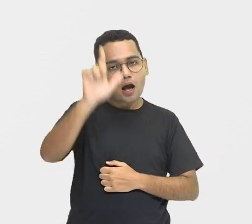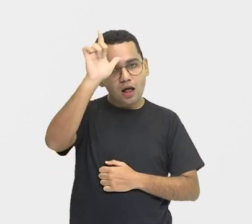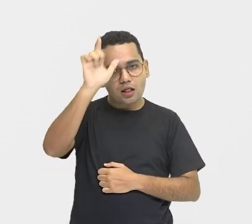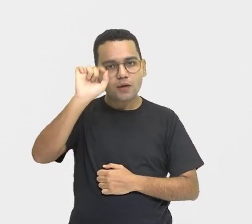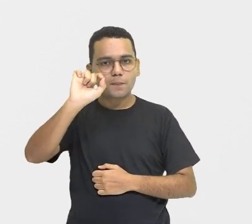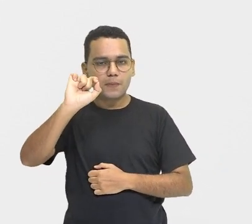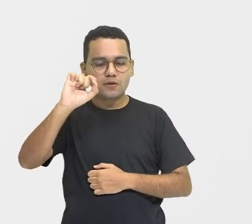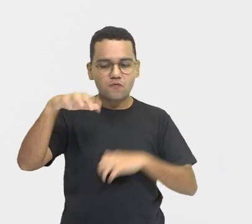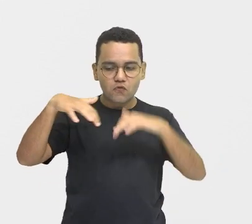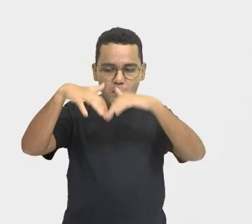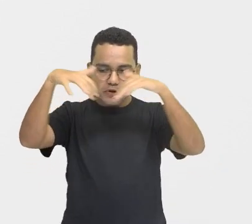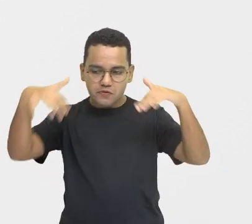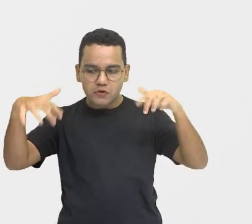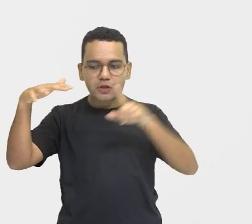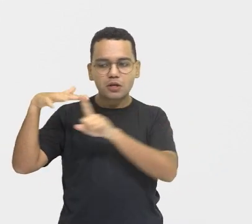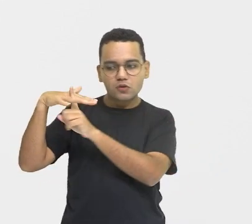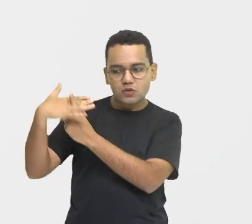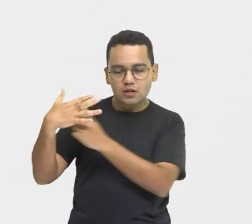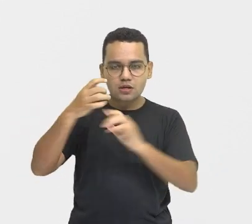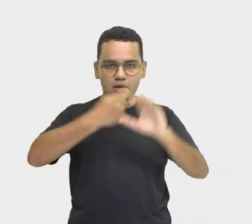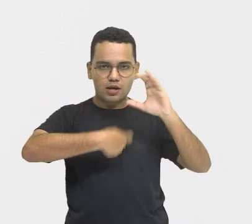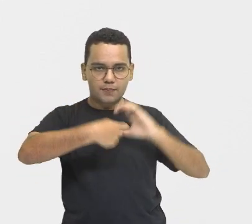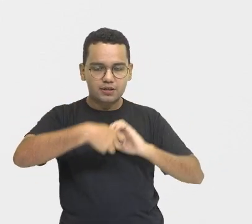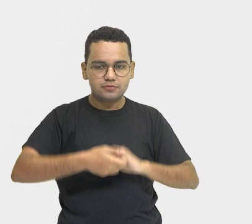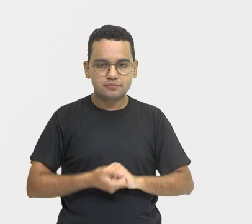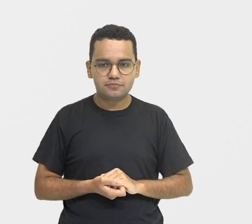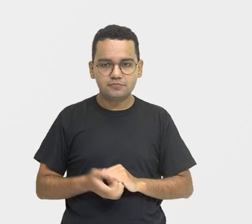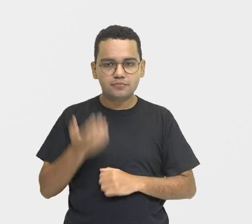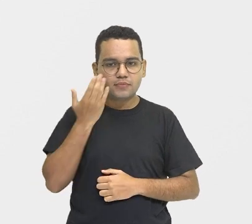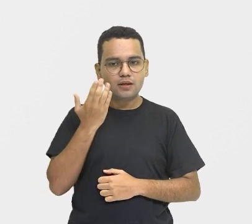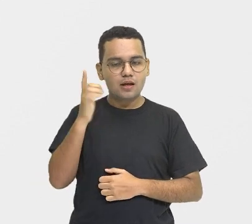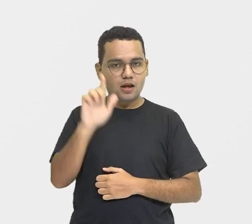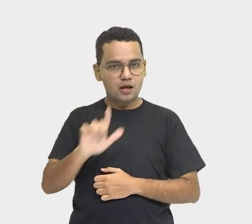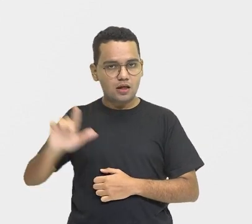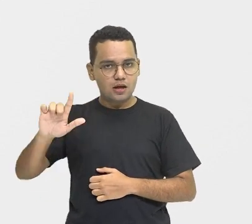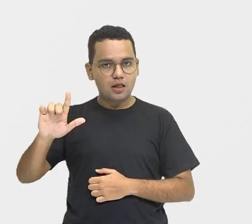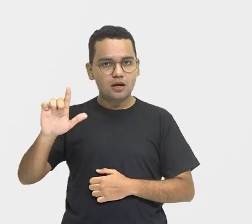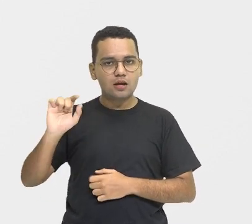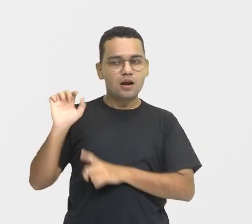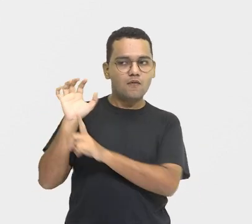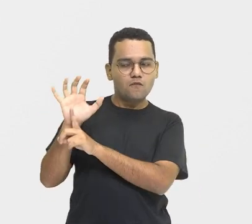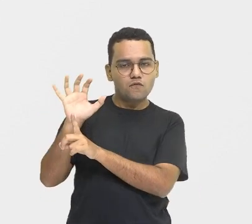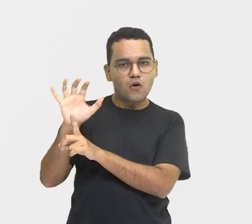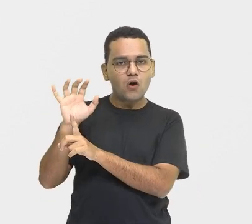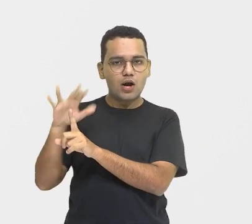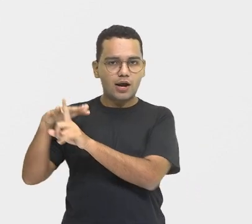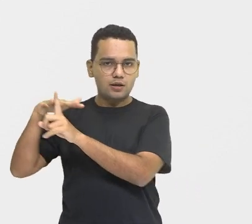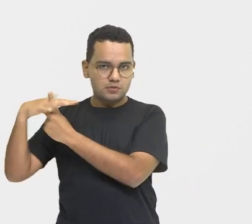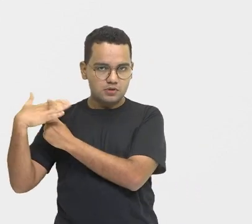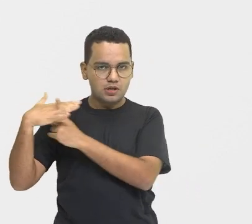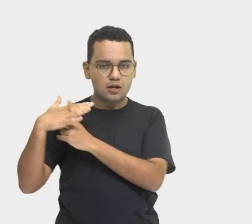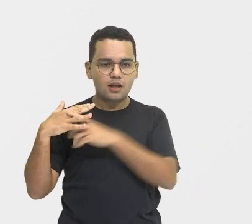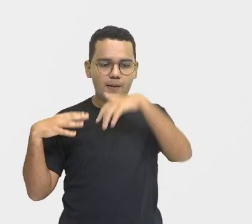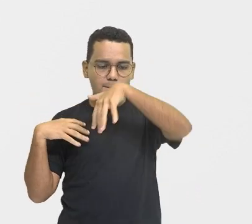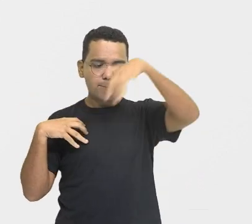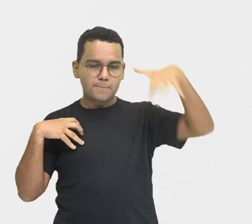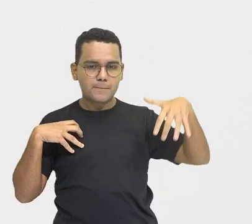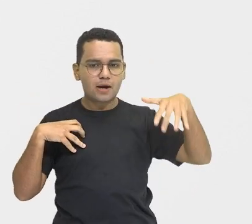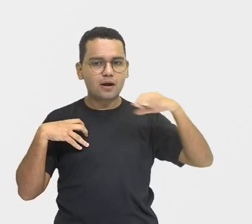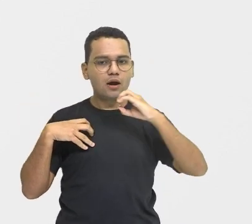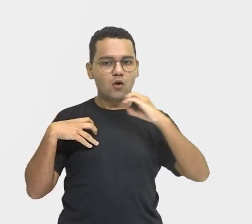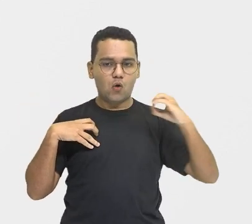os socialistas e os capitalistas. O lado leste ficou ali sob controle dos socialistas, o lado oeste ficou sob